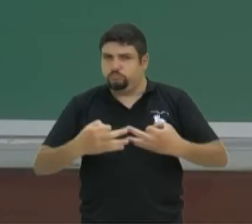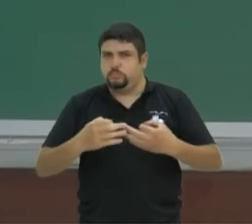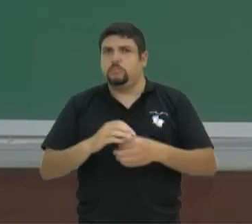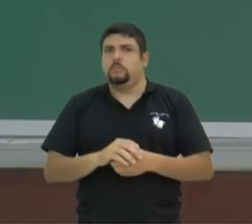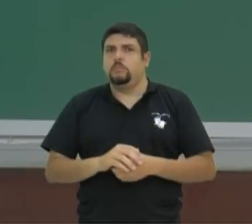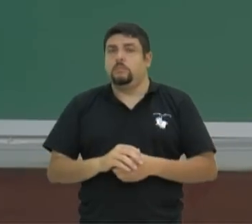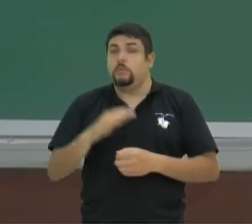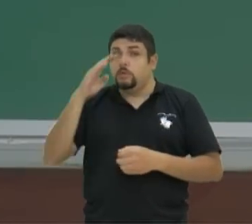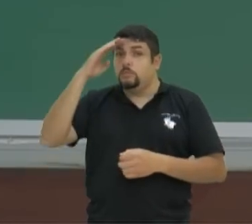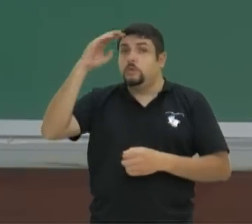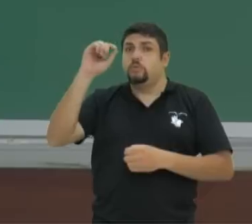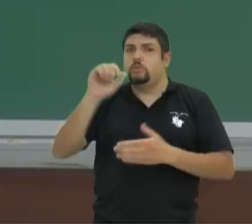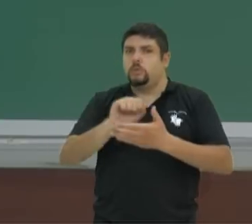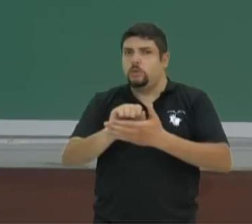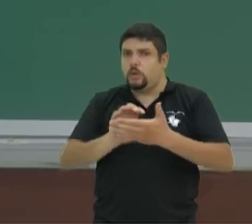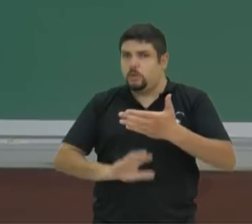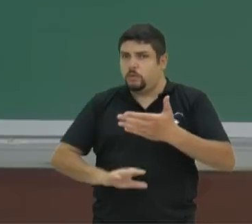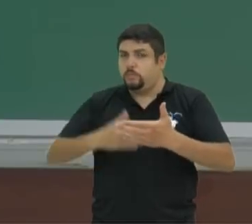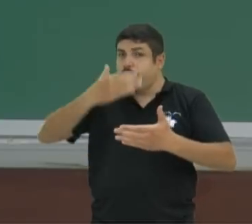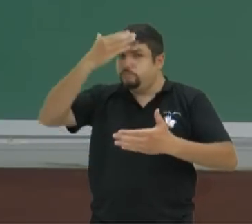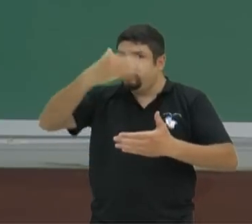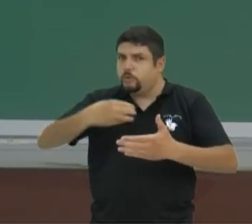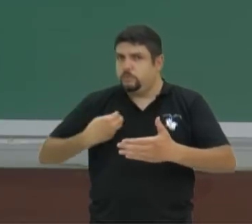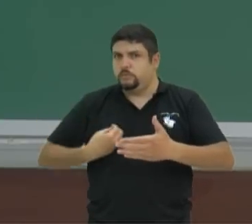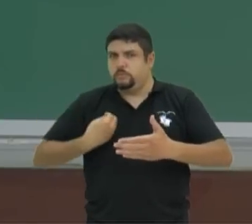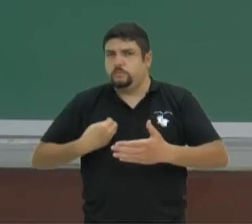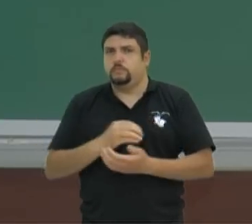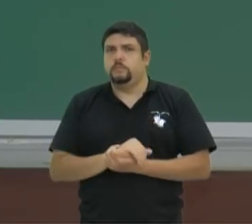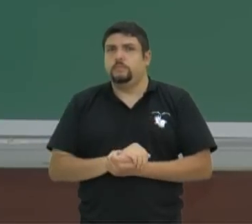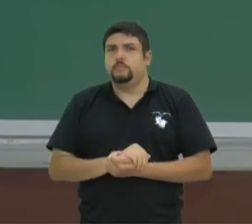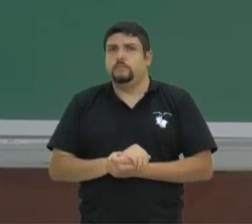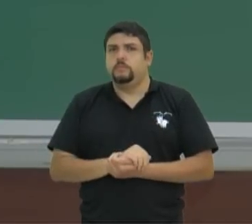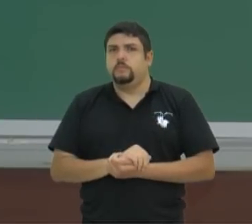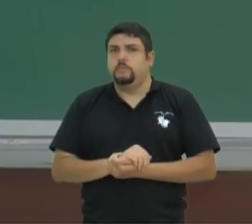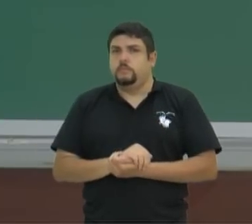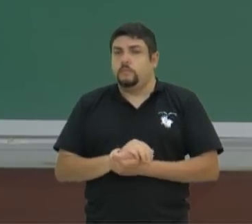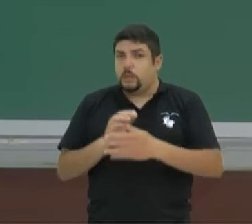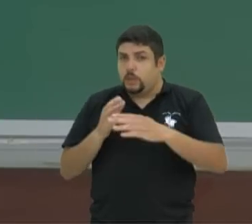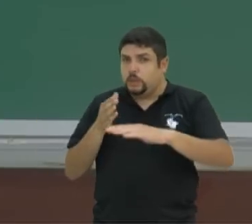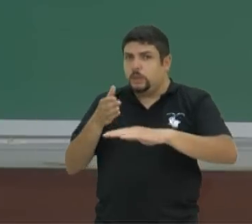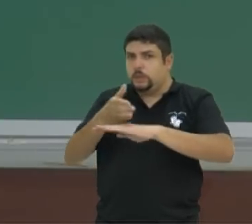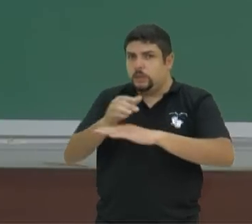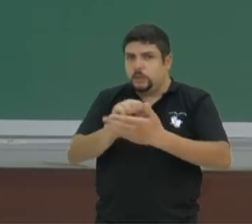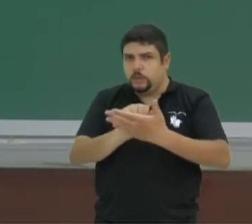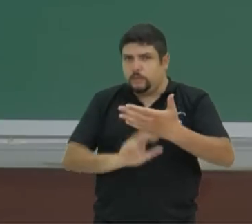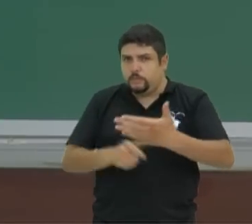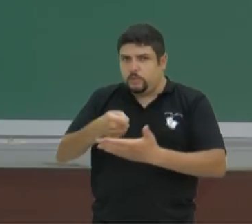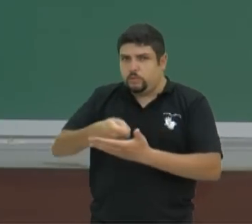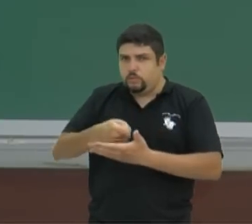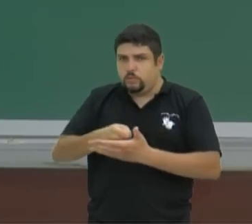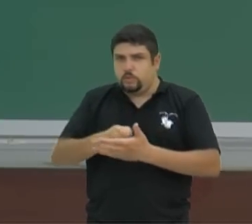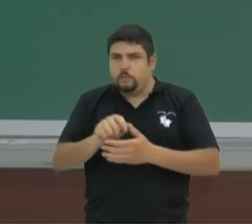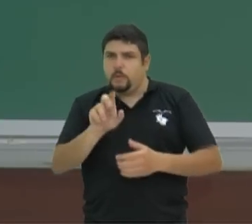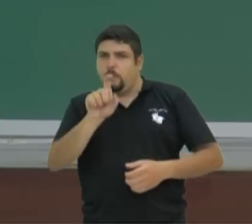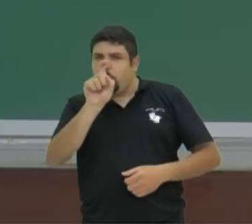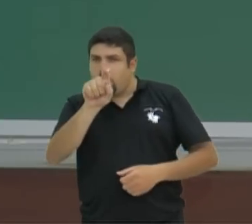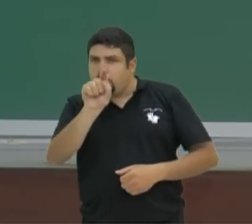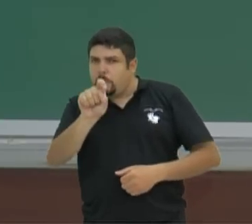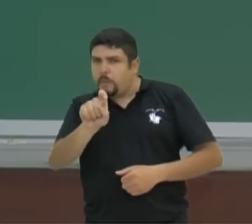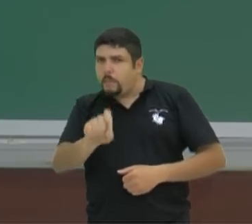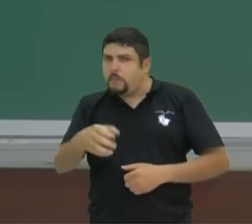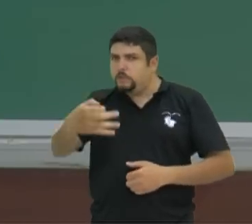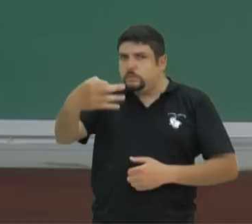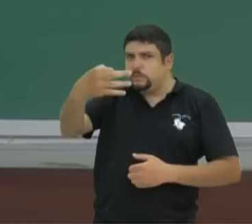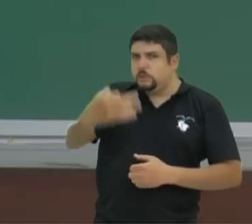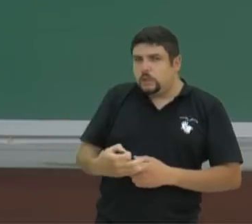que garante a tua presença nessa aula, tá? Entra lá no formulário da atividade obrigatória dessa aula, marque as questões corretamente, clique